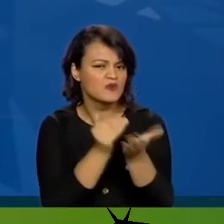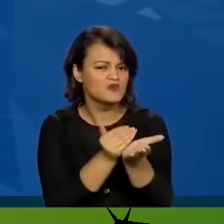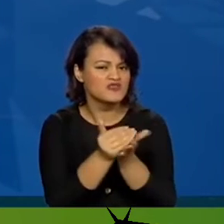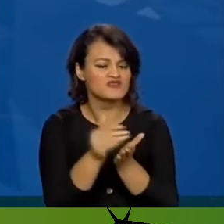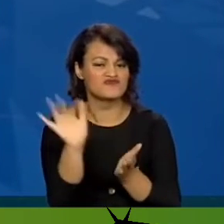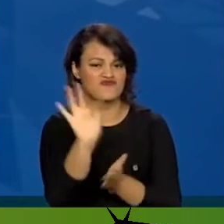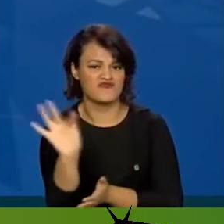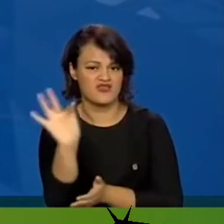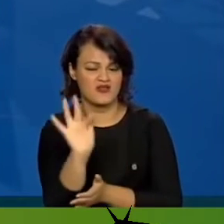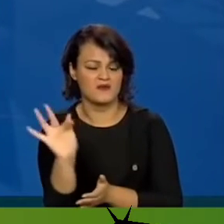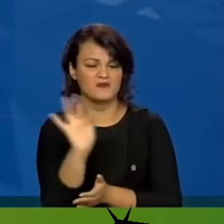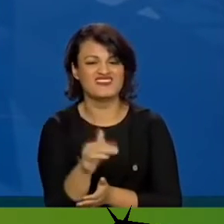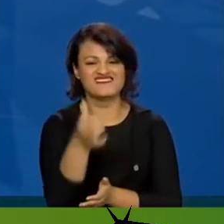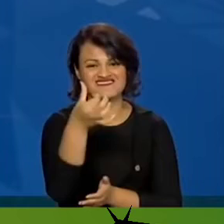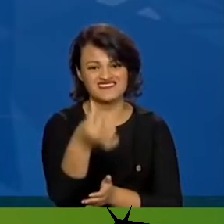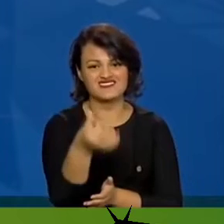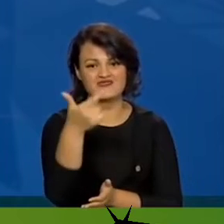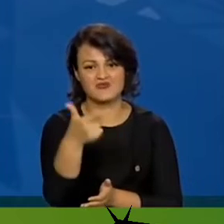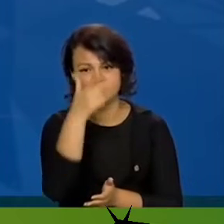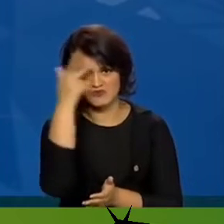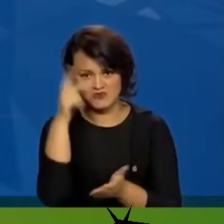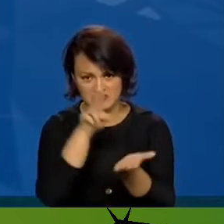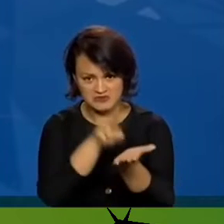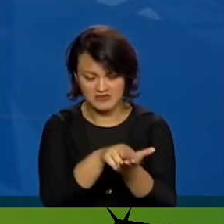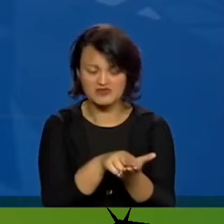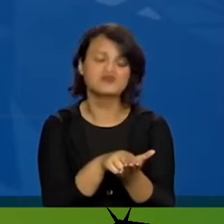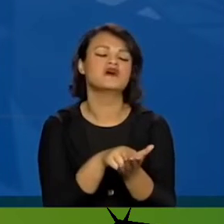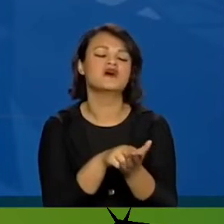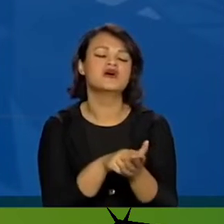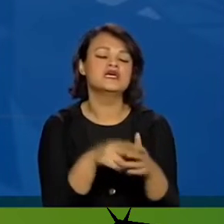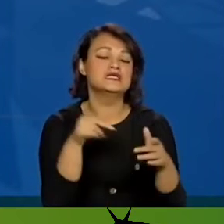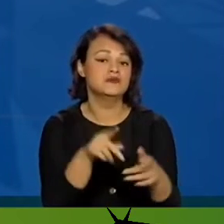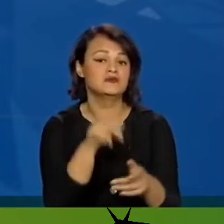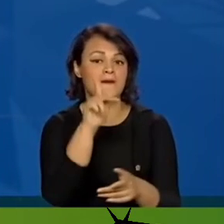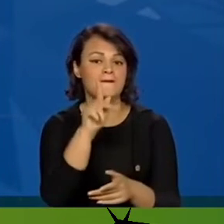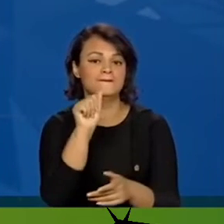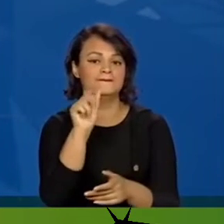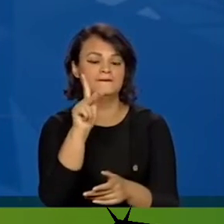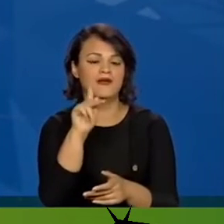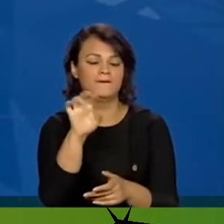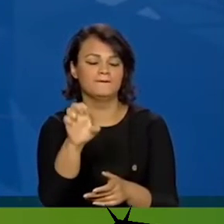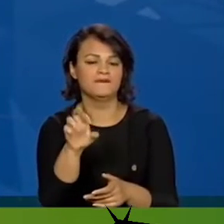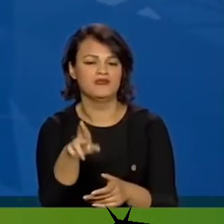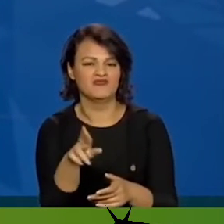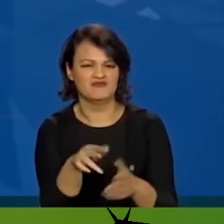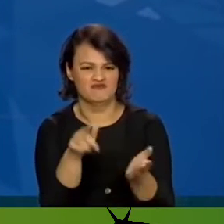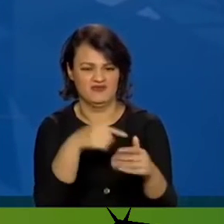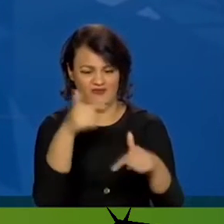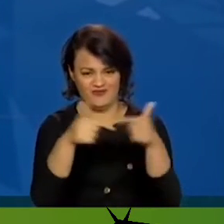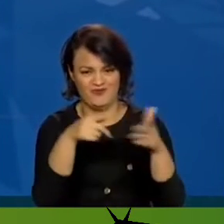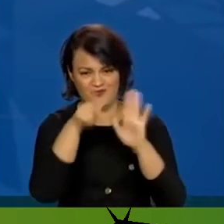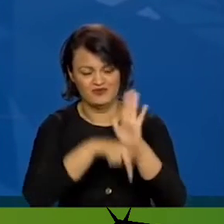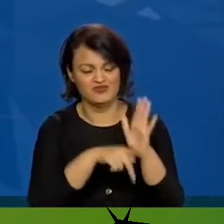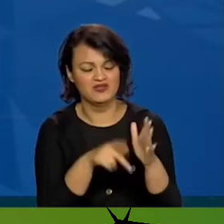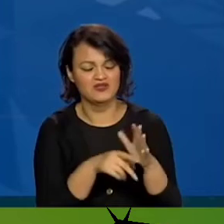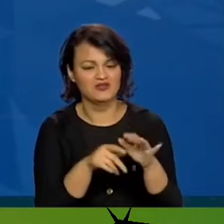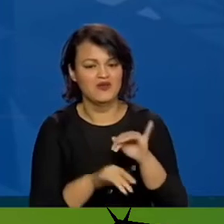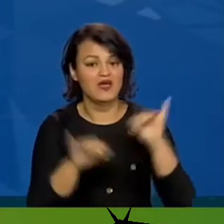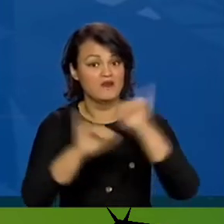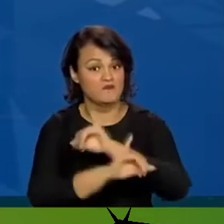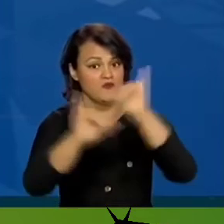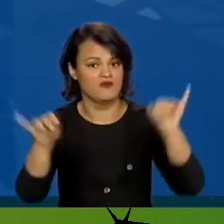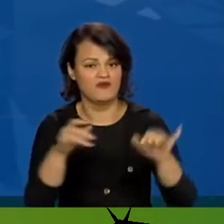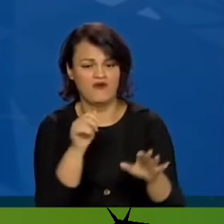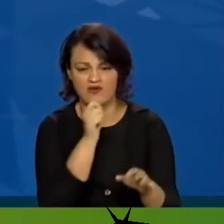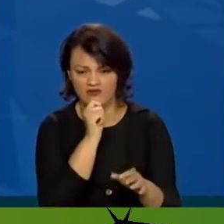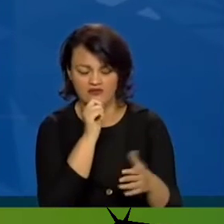de fevereiro, 62 pacientes. Esse paper não passou por o que a gente passa normalmente para publicar na